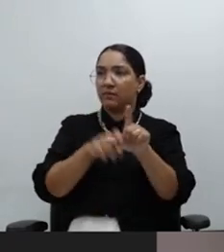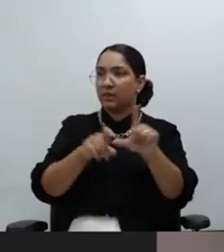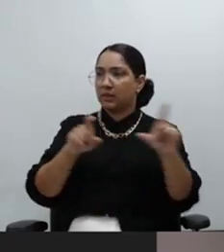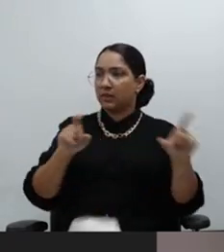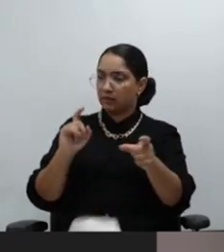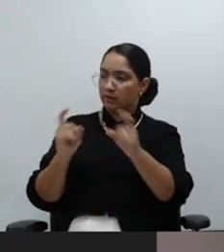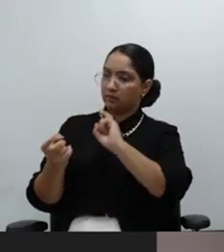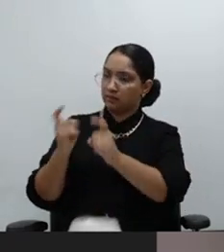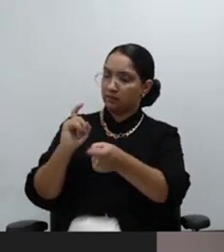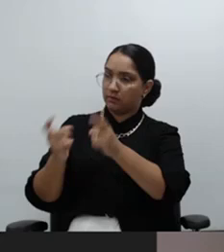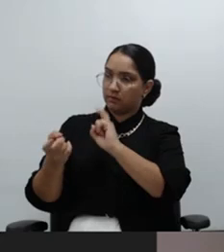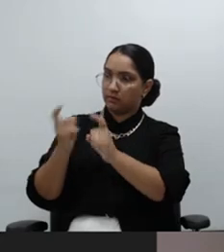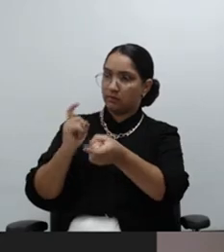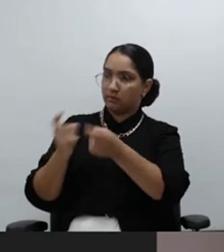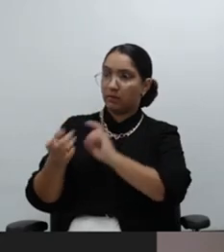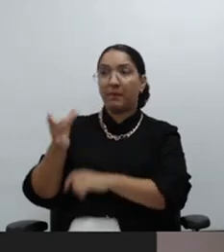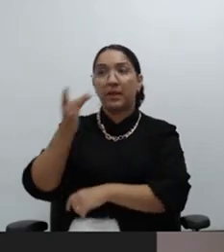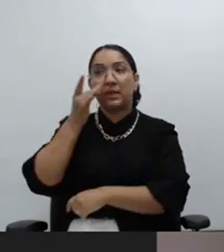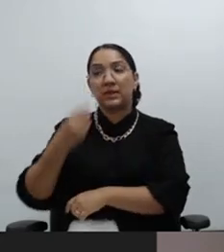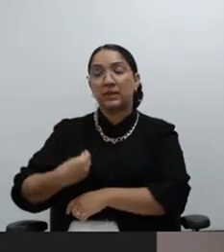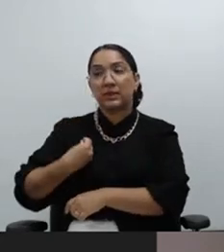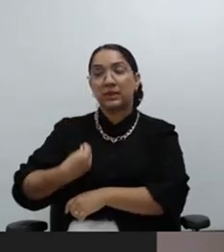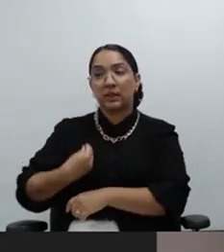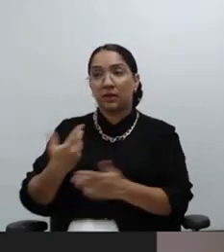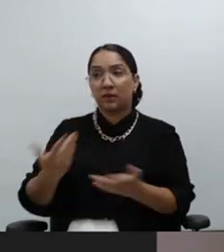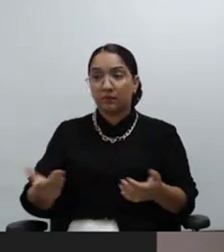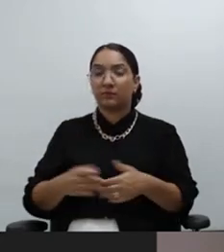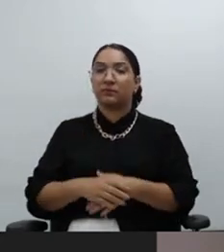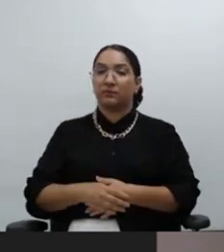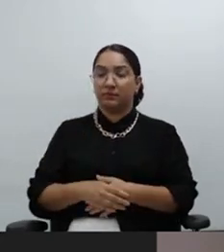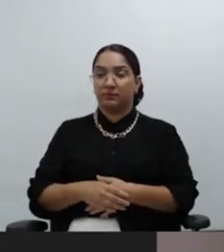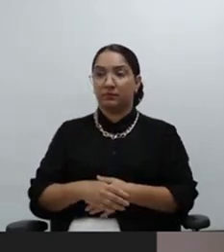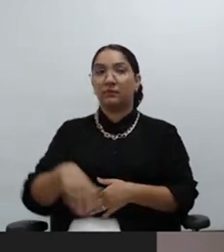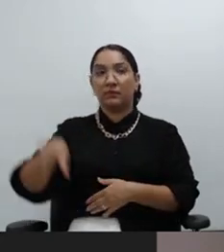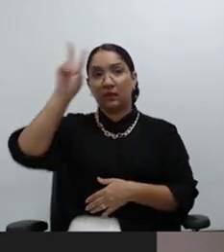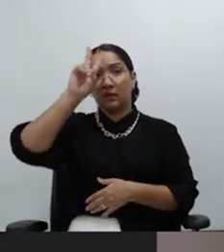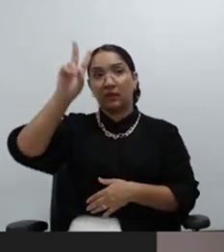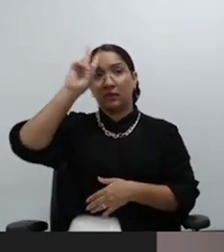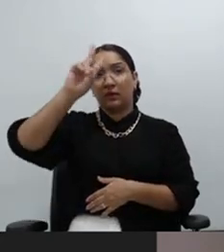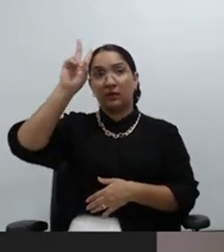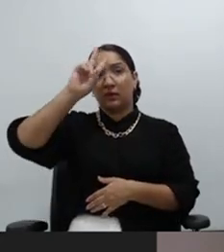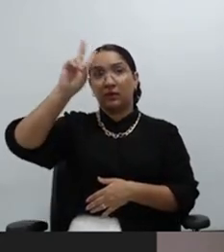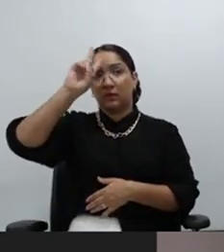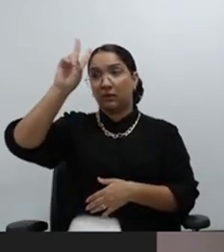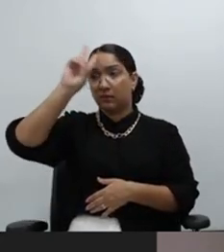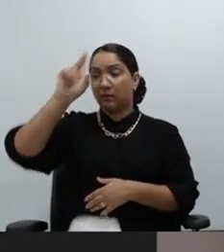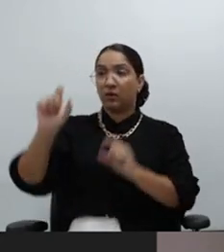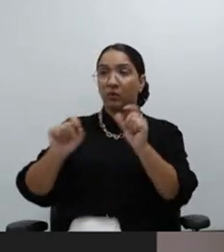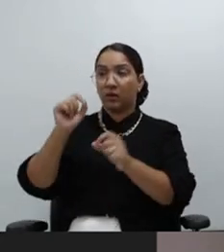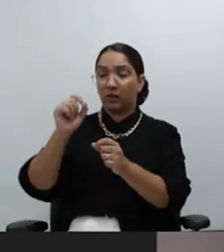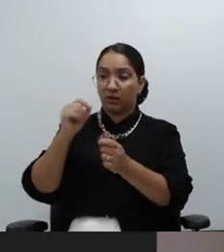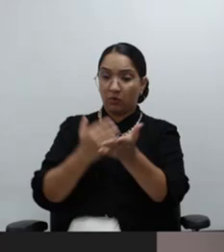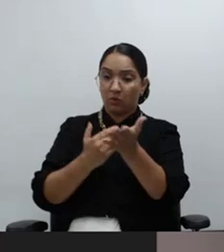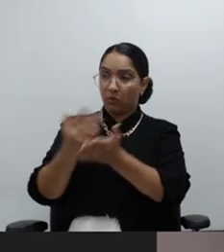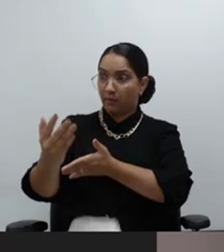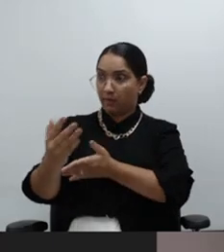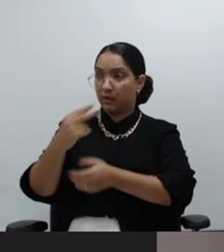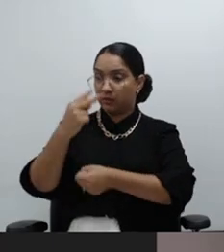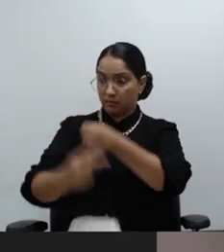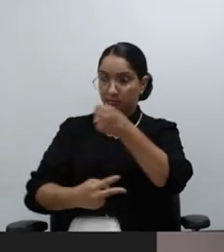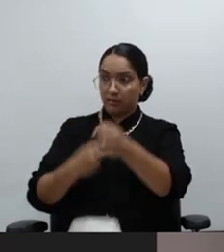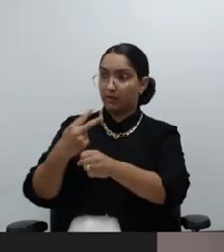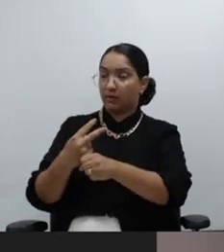ordinária, de maneira presencial, perdão. Lembrando, inclusive, que no começo do biênio passado, a gente teve essa